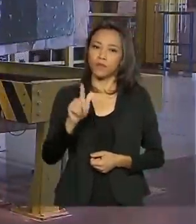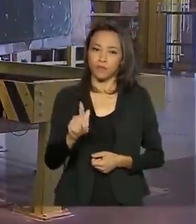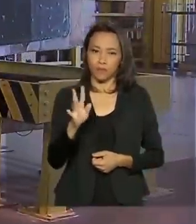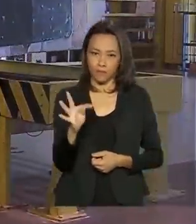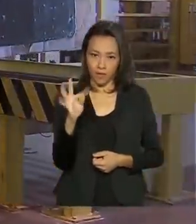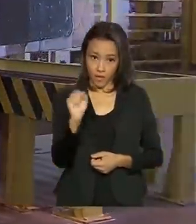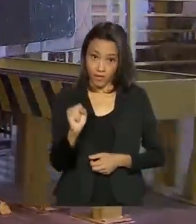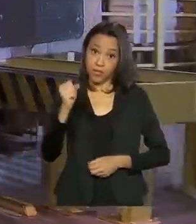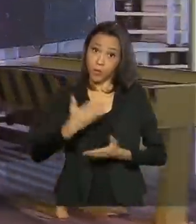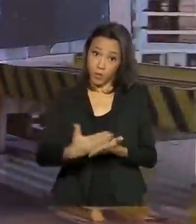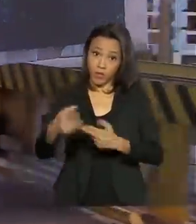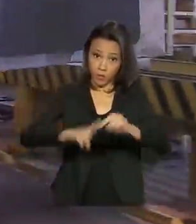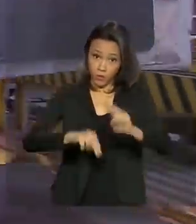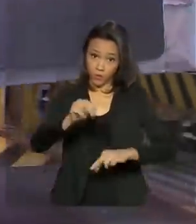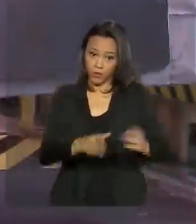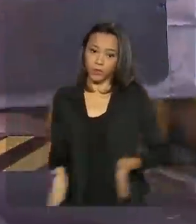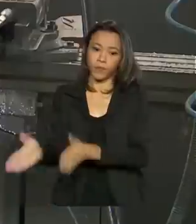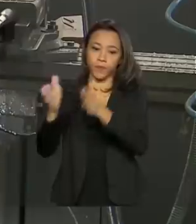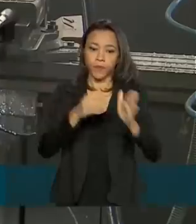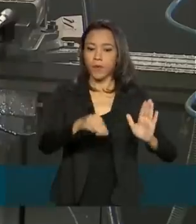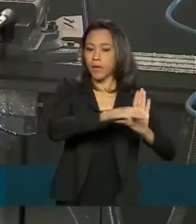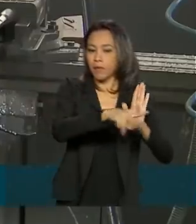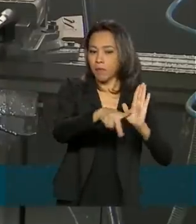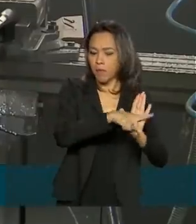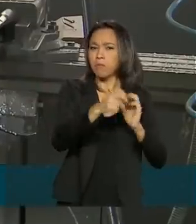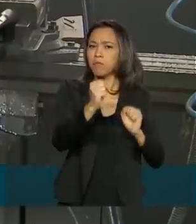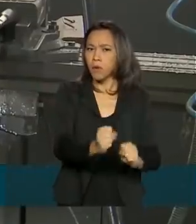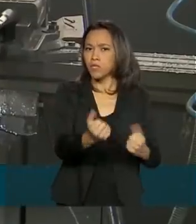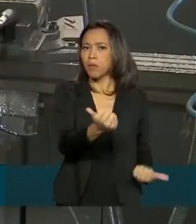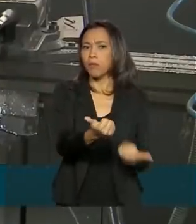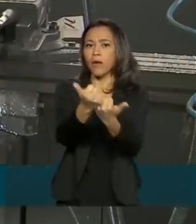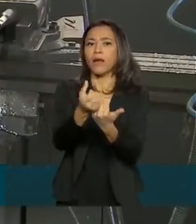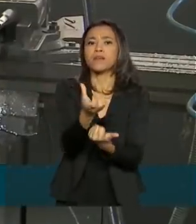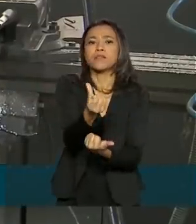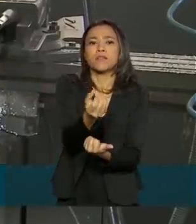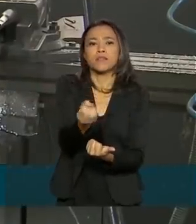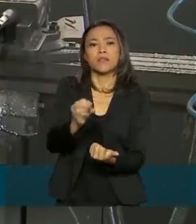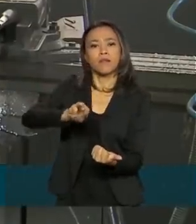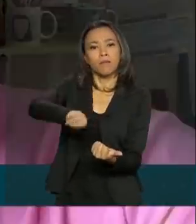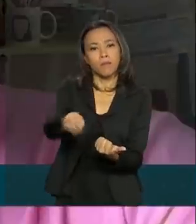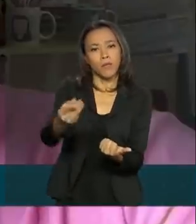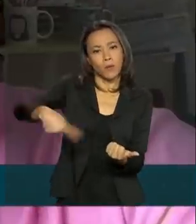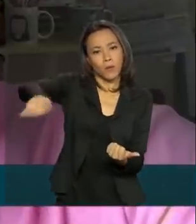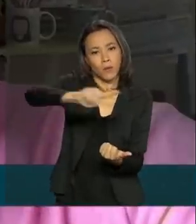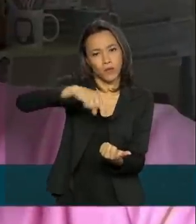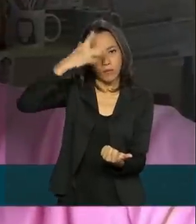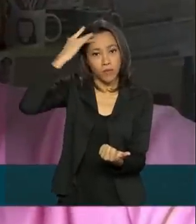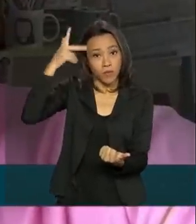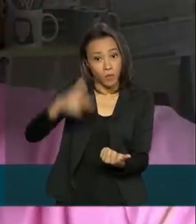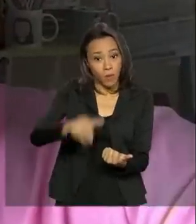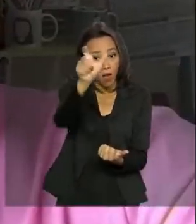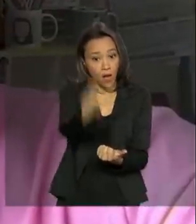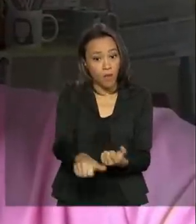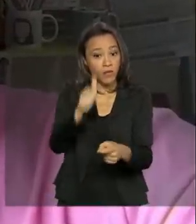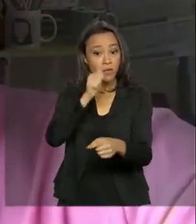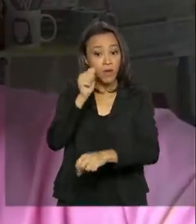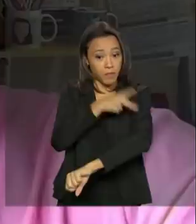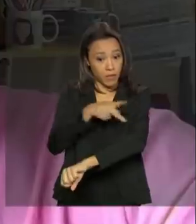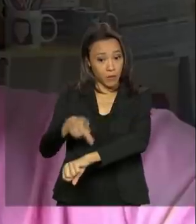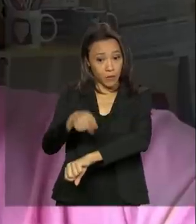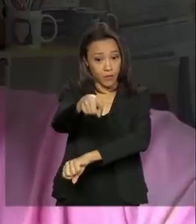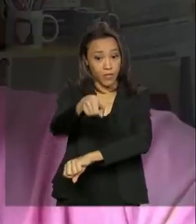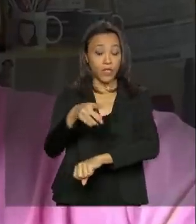e a medida provisória que pode beneficiar mais de 60 milhões de trabalhadores como esta pedagoga de